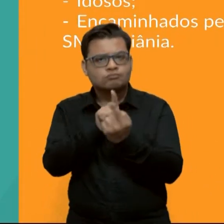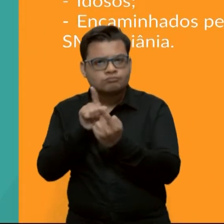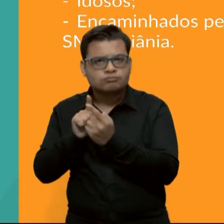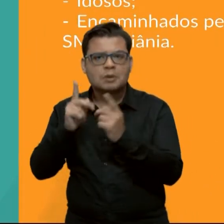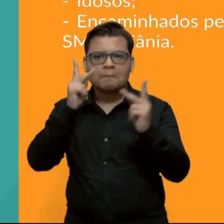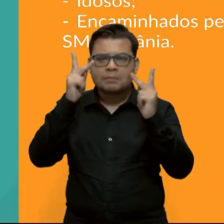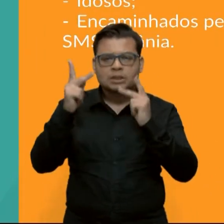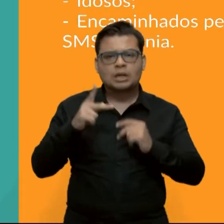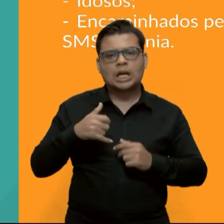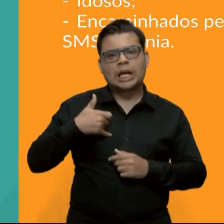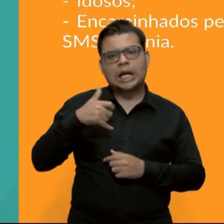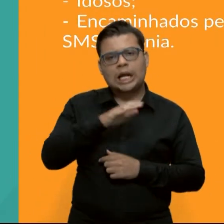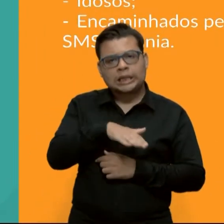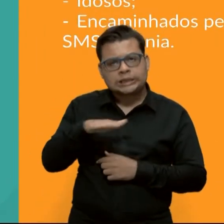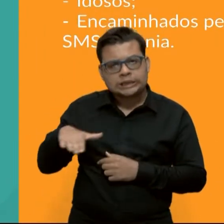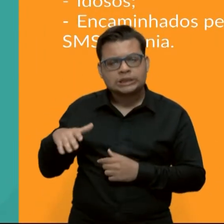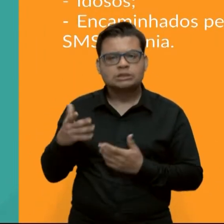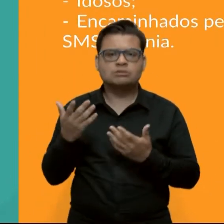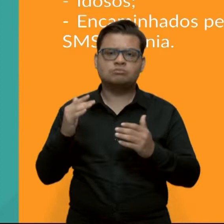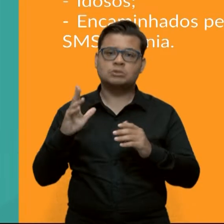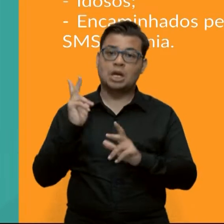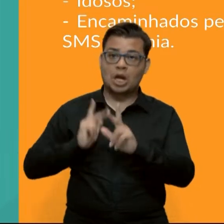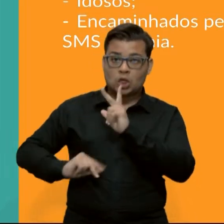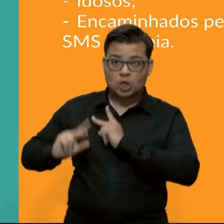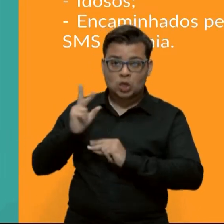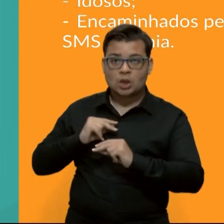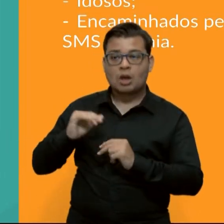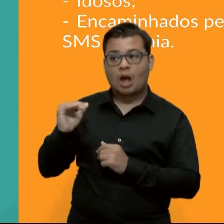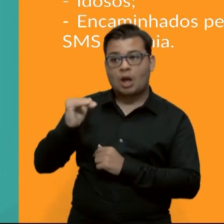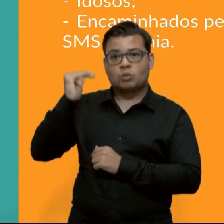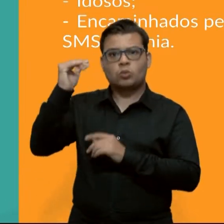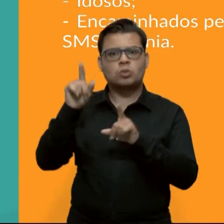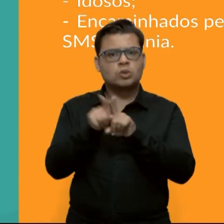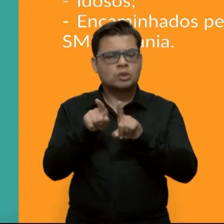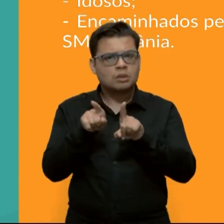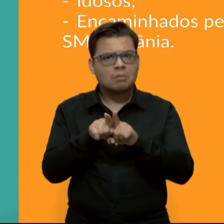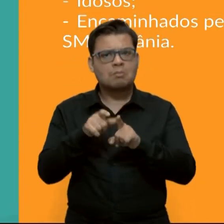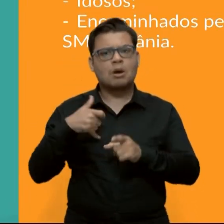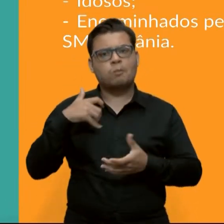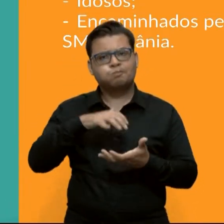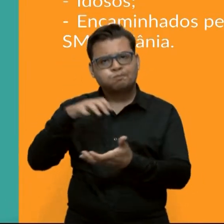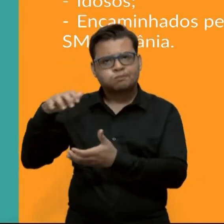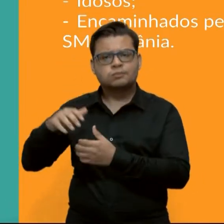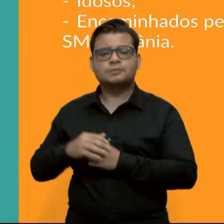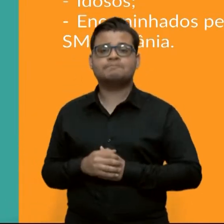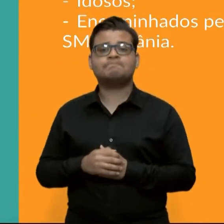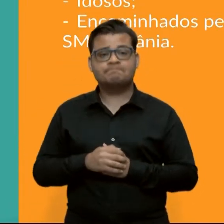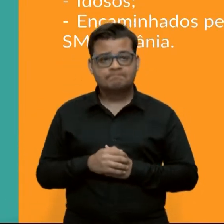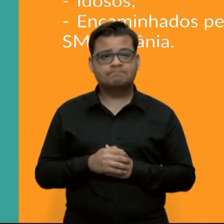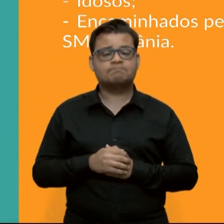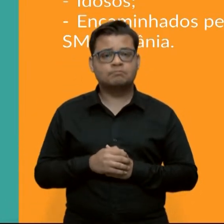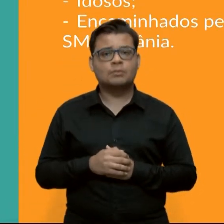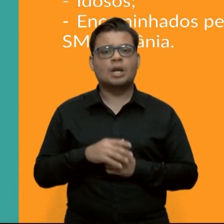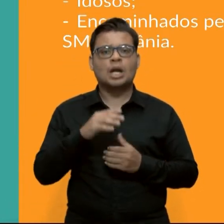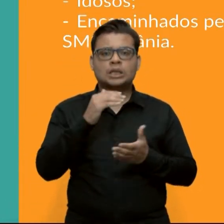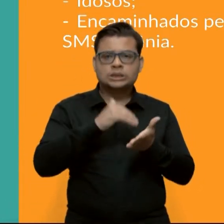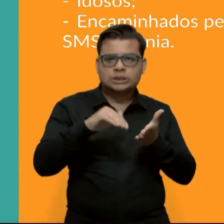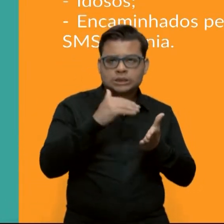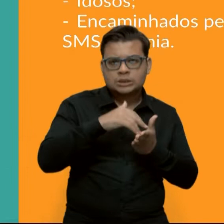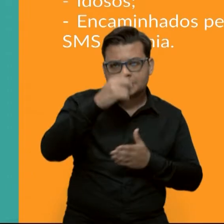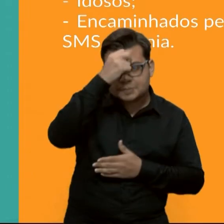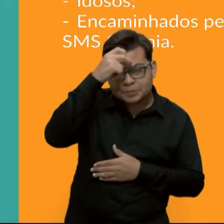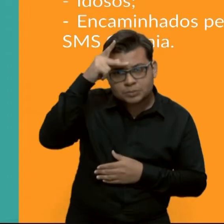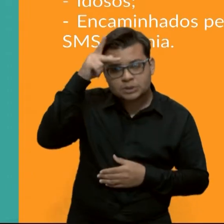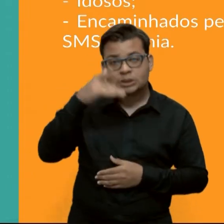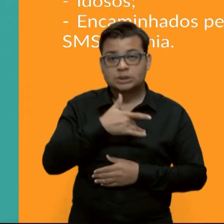a crianças, adolescentes, adultos e idosos. Os pacientes são encaminhados pela Secretaria Municipal de